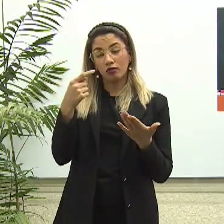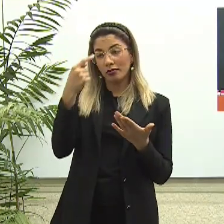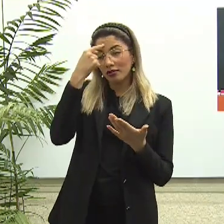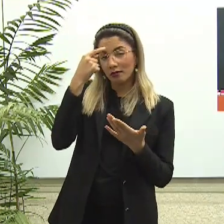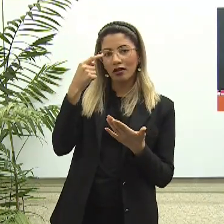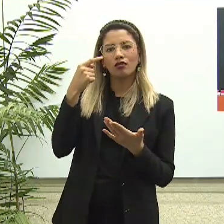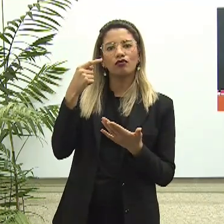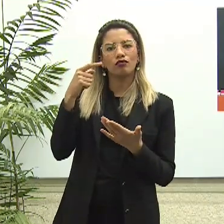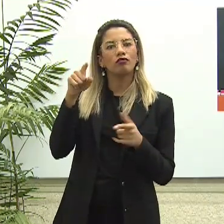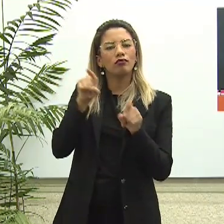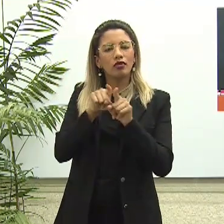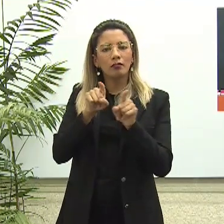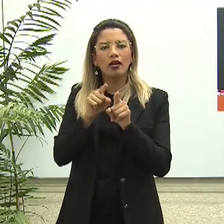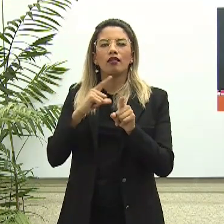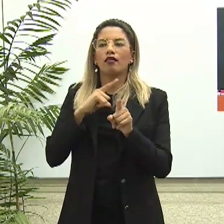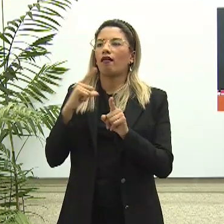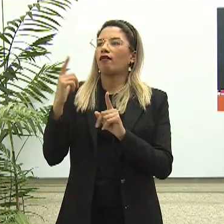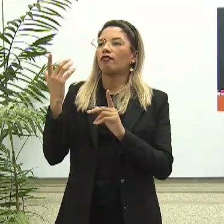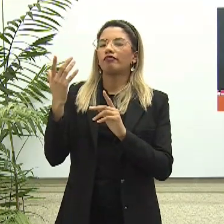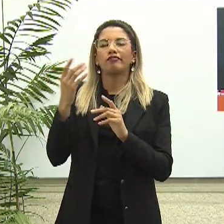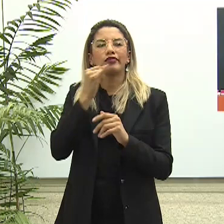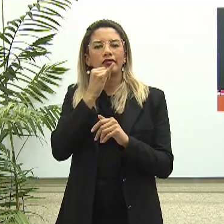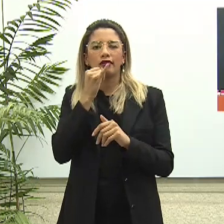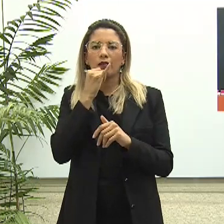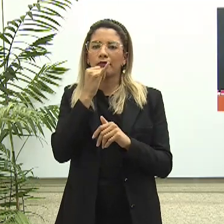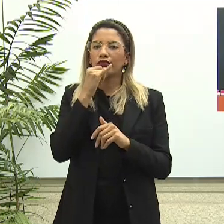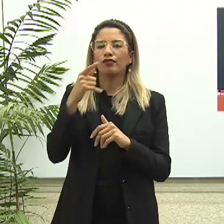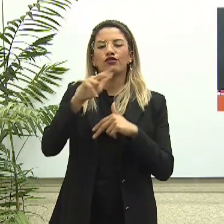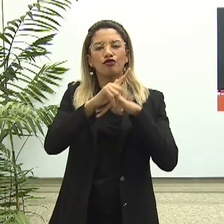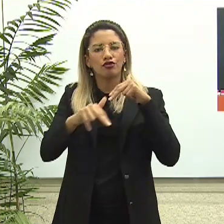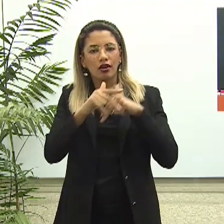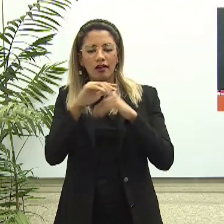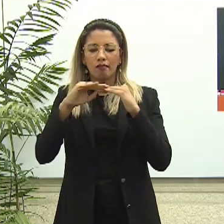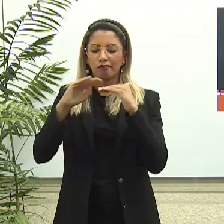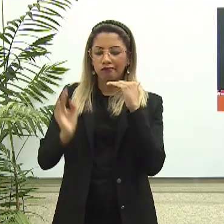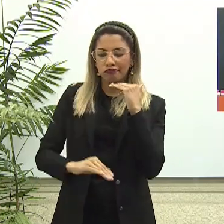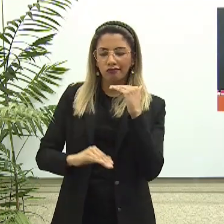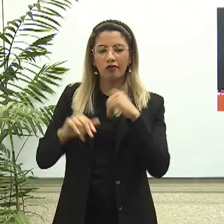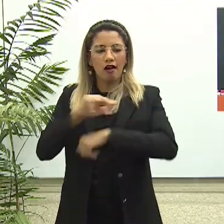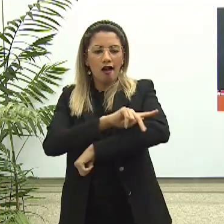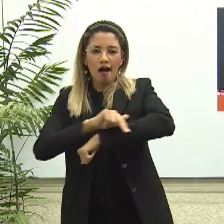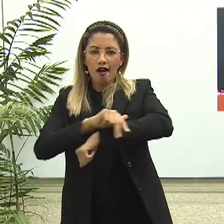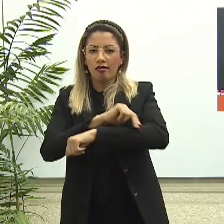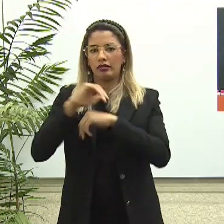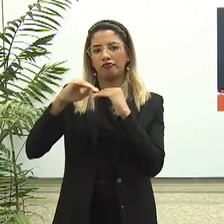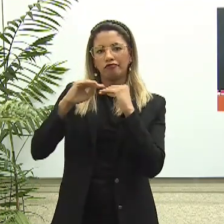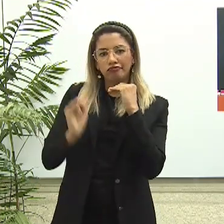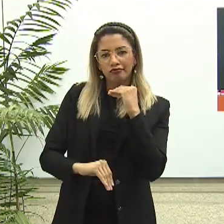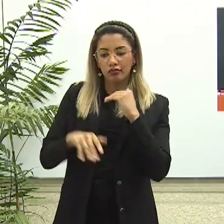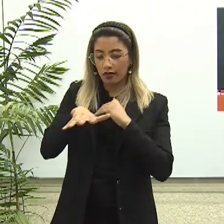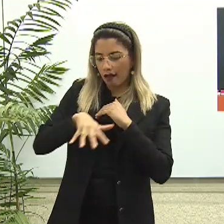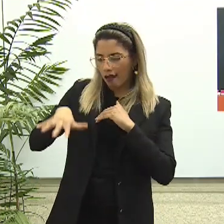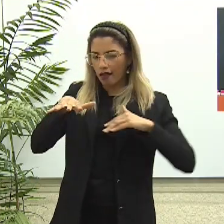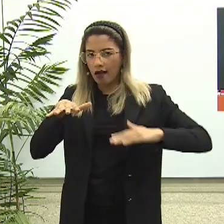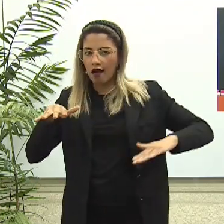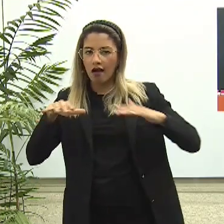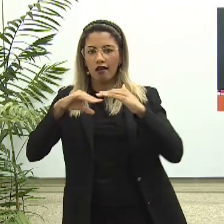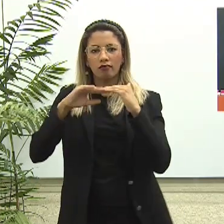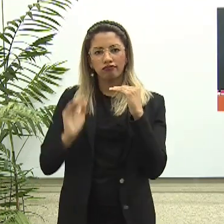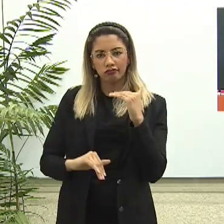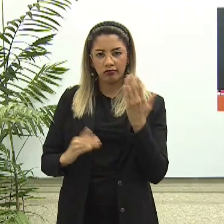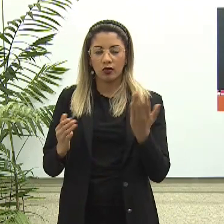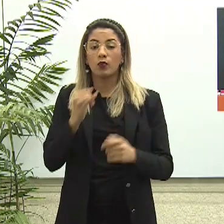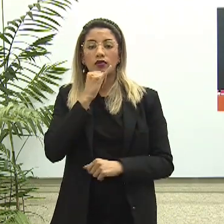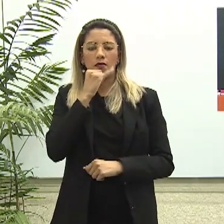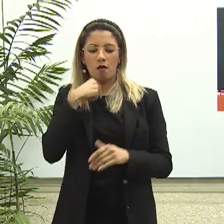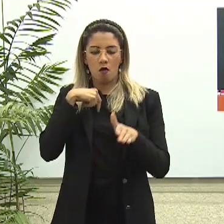ele reproduz desigualdades de gênero desigualdade de raça desigualdade de território então se eu se eu escrevo mulher no no